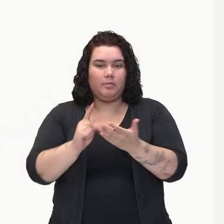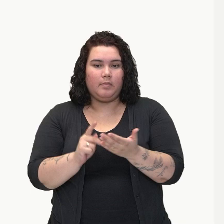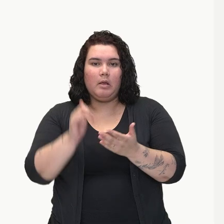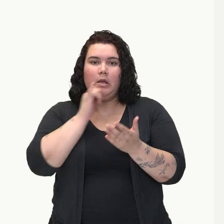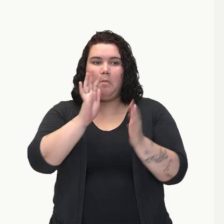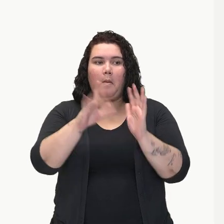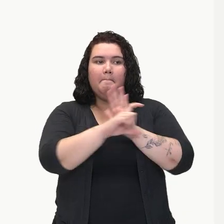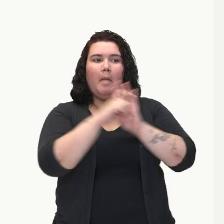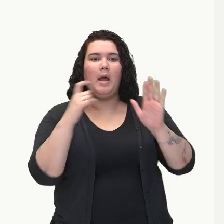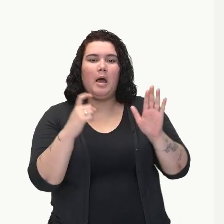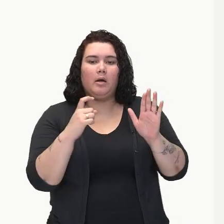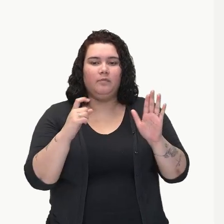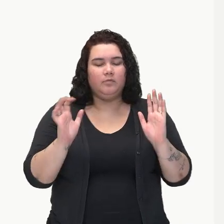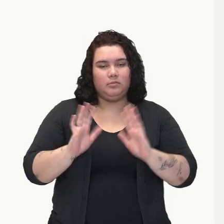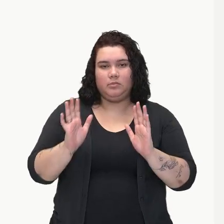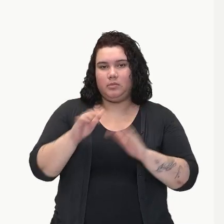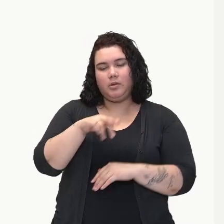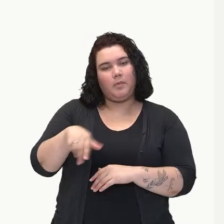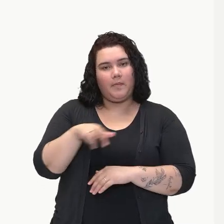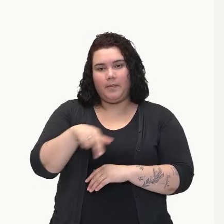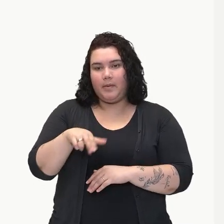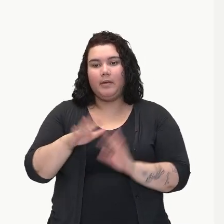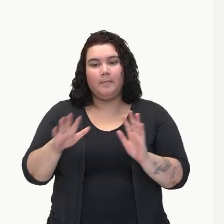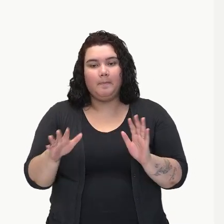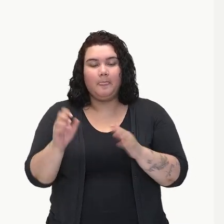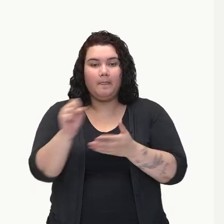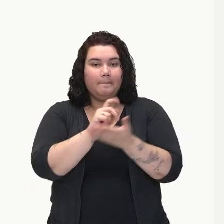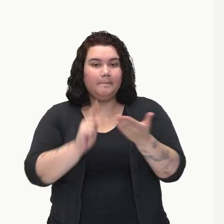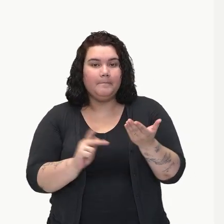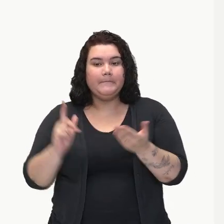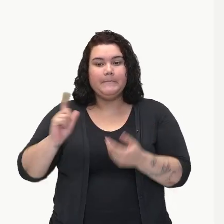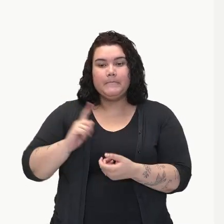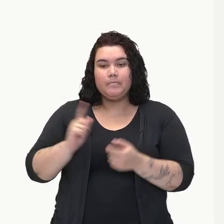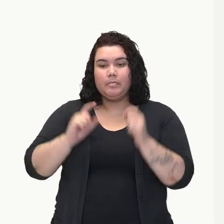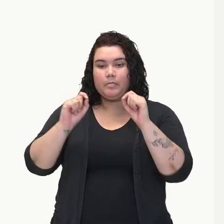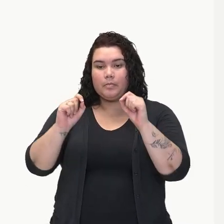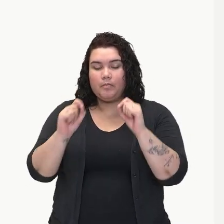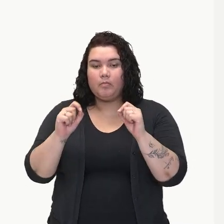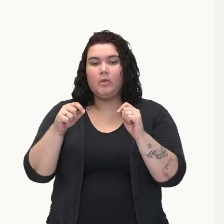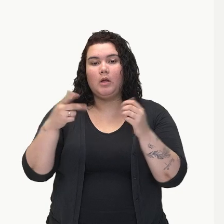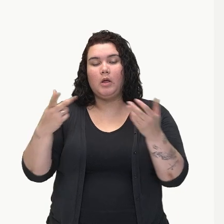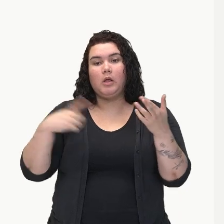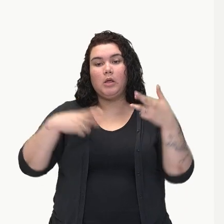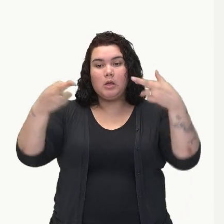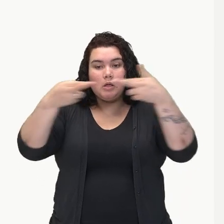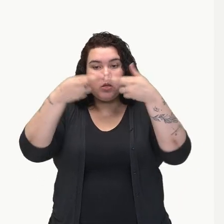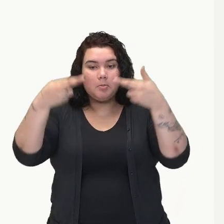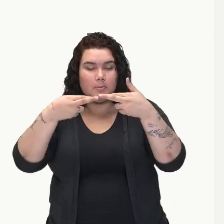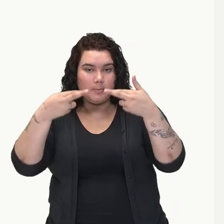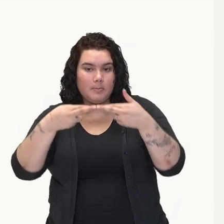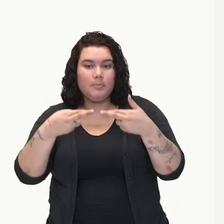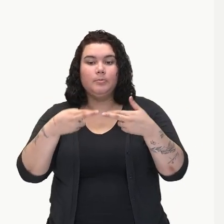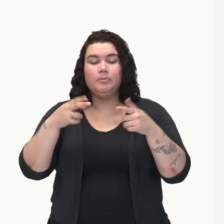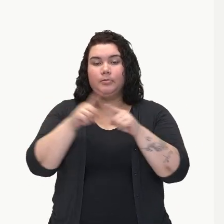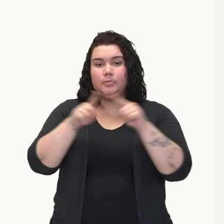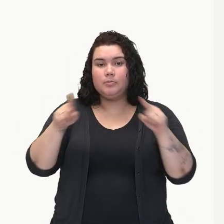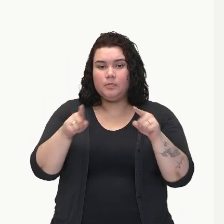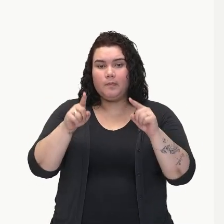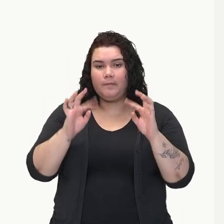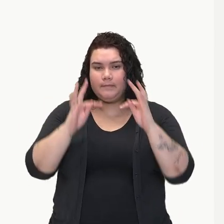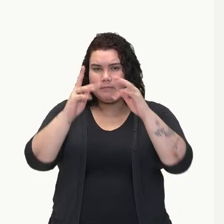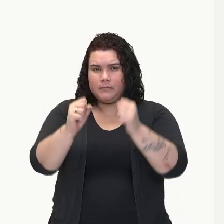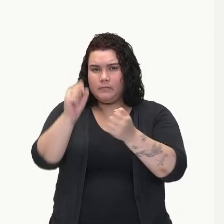poema não tem parágrafo. Poema tem estrofe. Também tem rimas. Mas nem todo poema vai